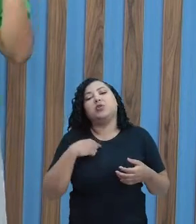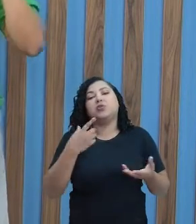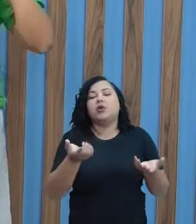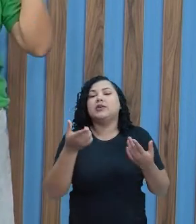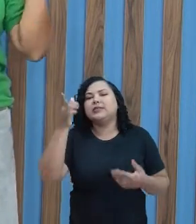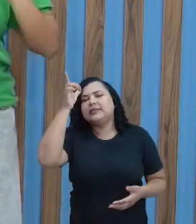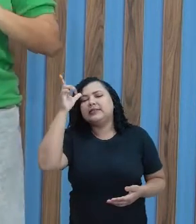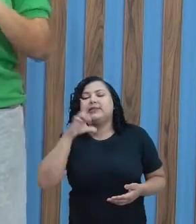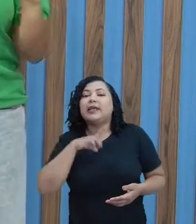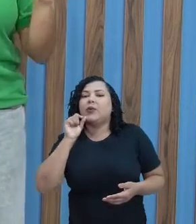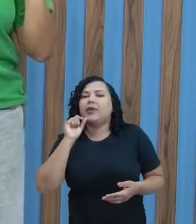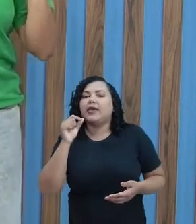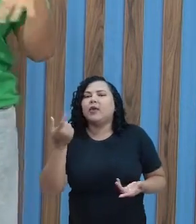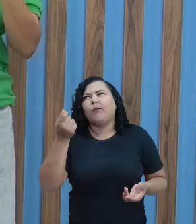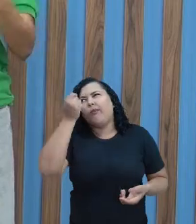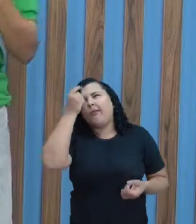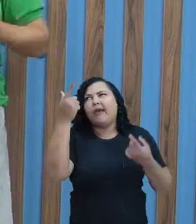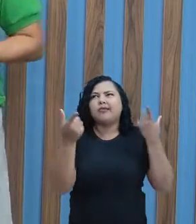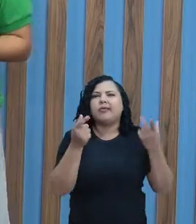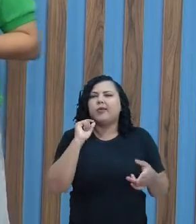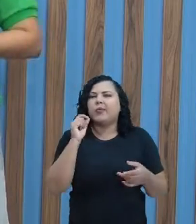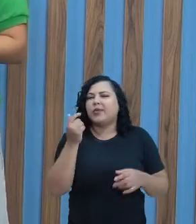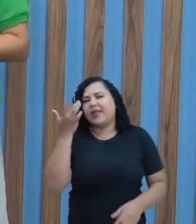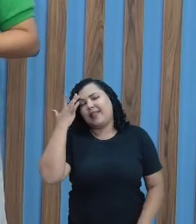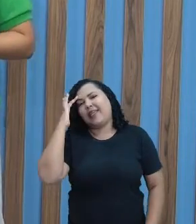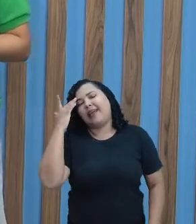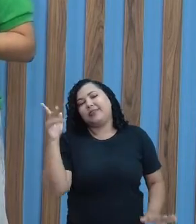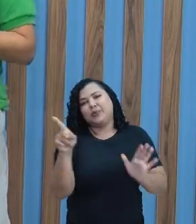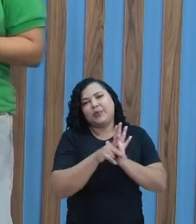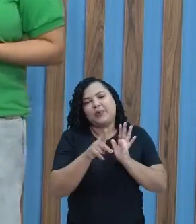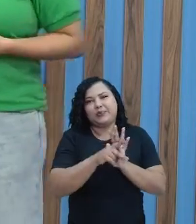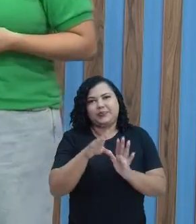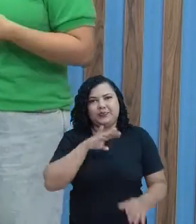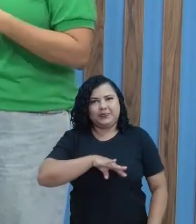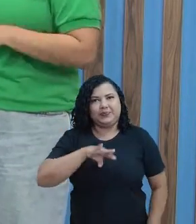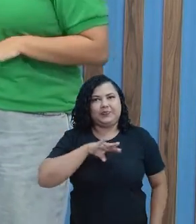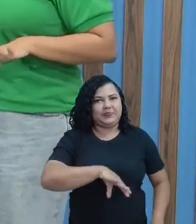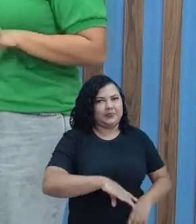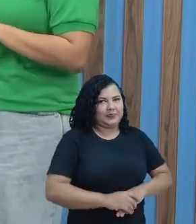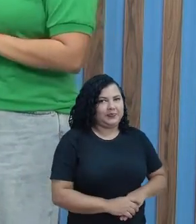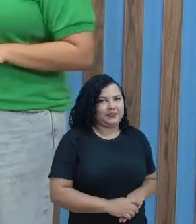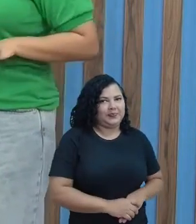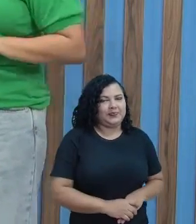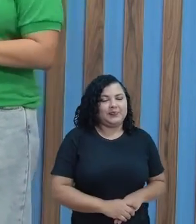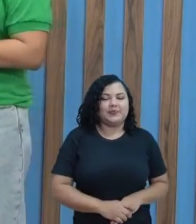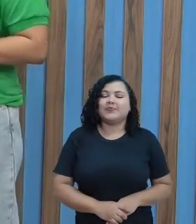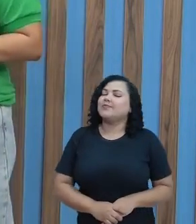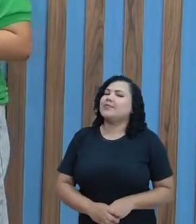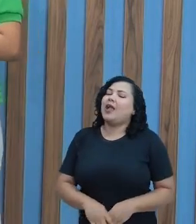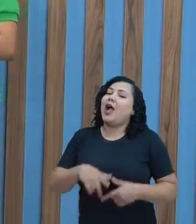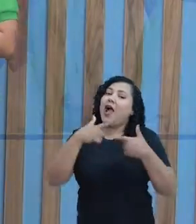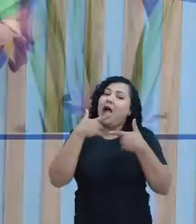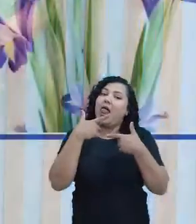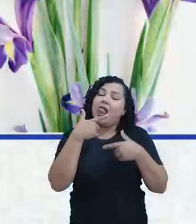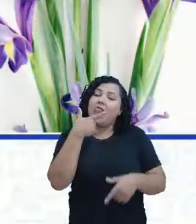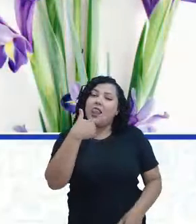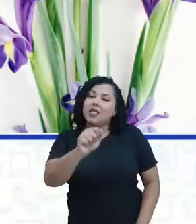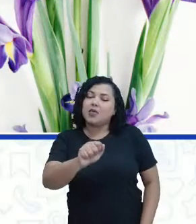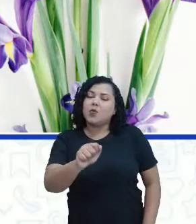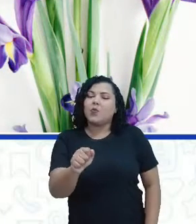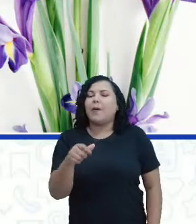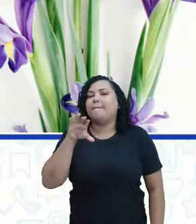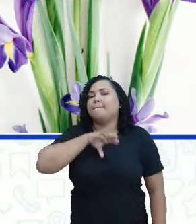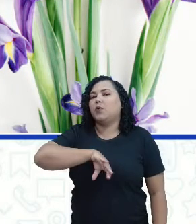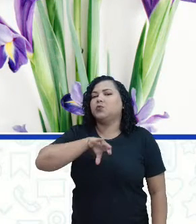ideia, pelo menos, do que ele achou da língua portuguesa, tá? Ó. Língua portuguesa. Última flor